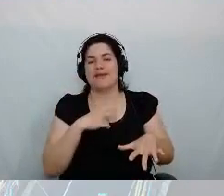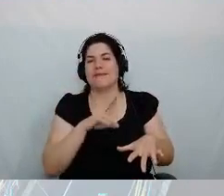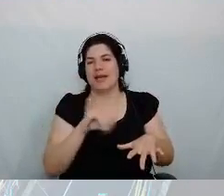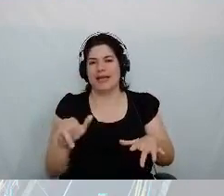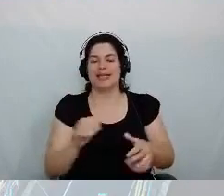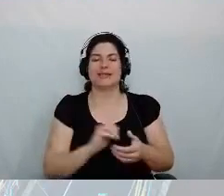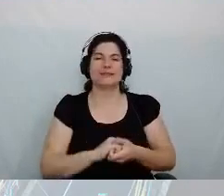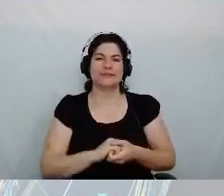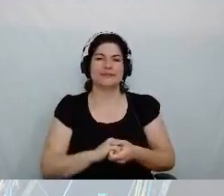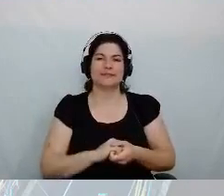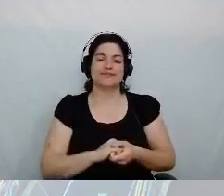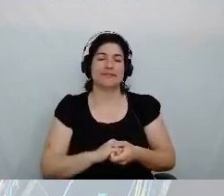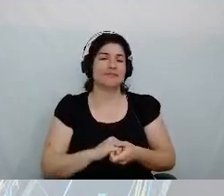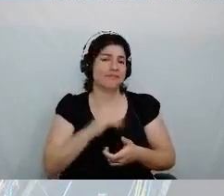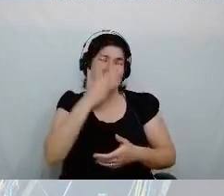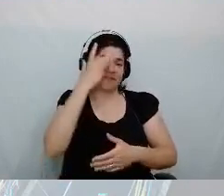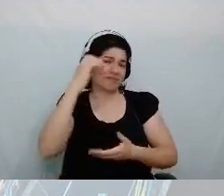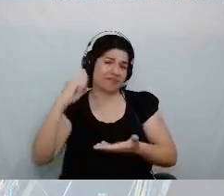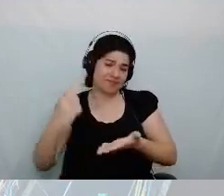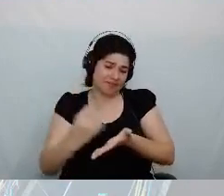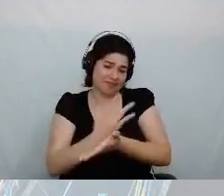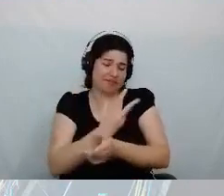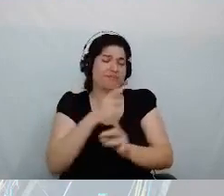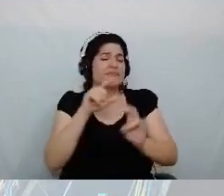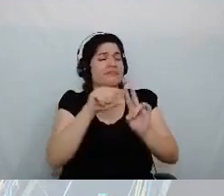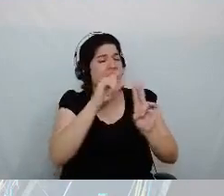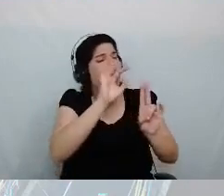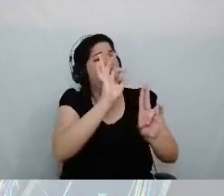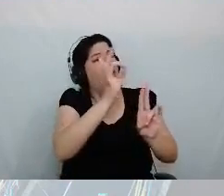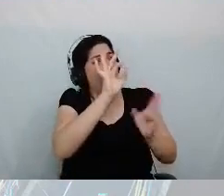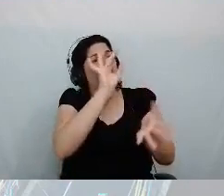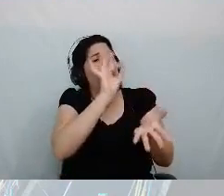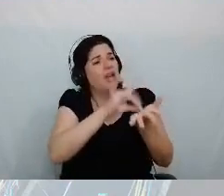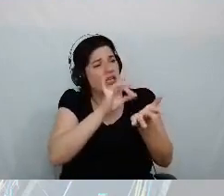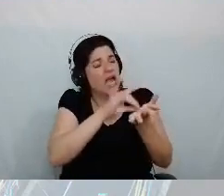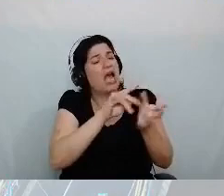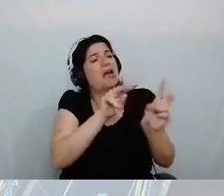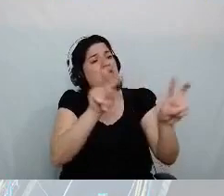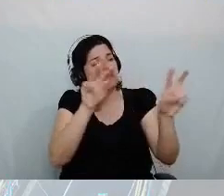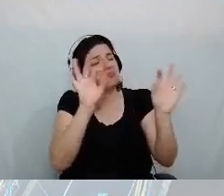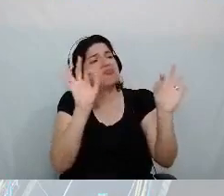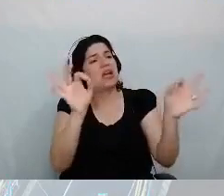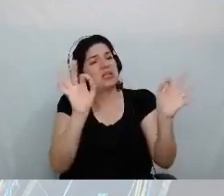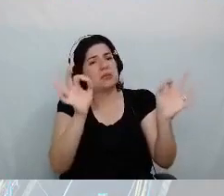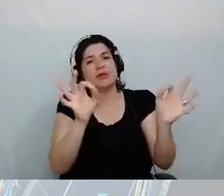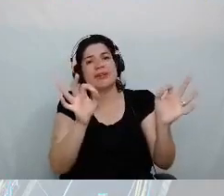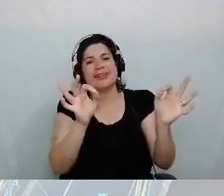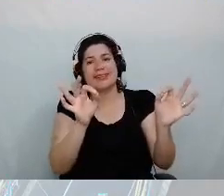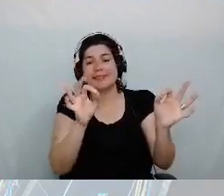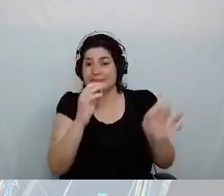A galera me manda mensagem no LinkedIn. É verdade. É verdade, eu olhei mesmo. É sério.